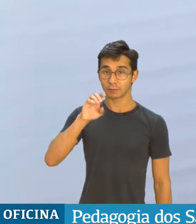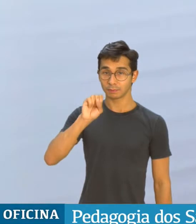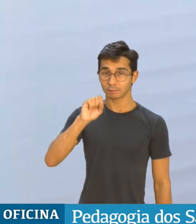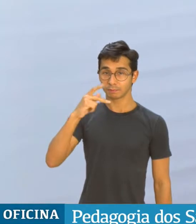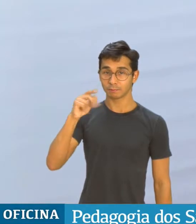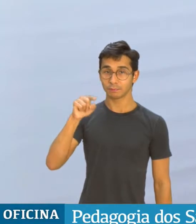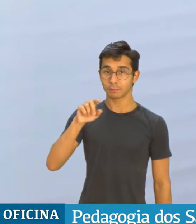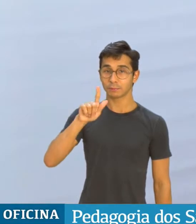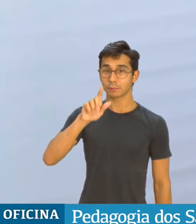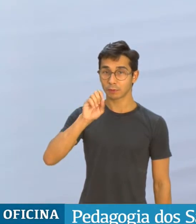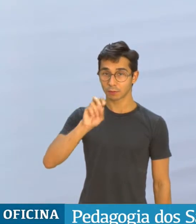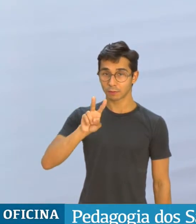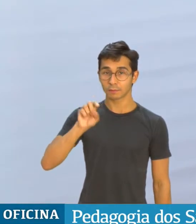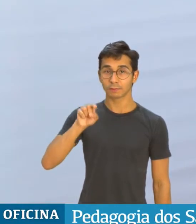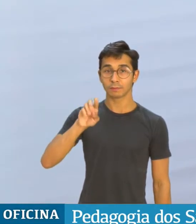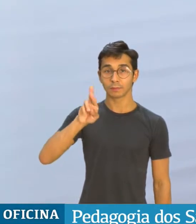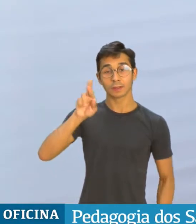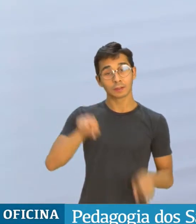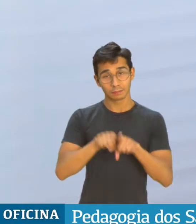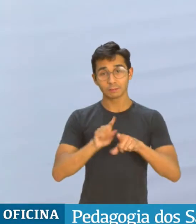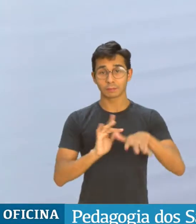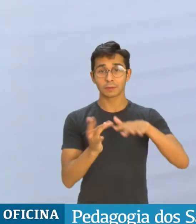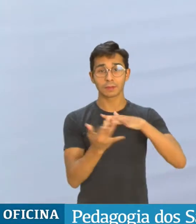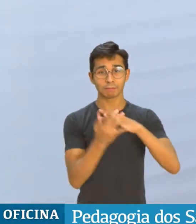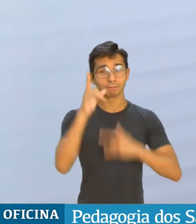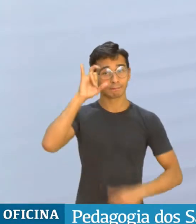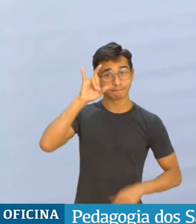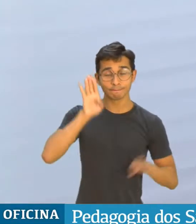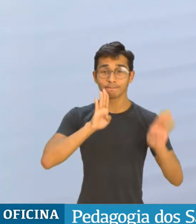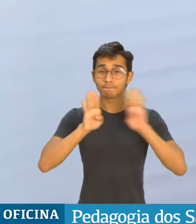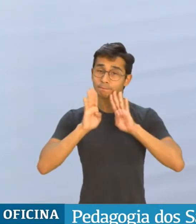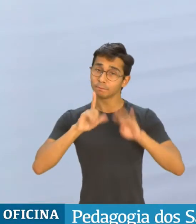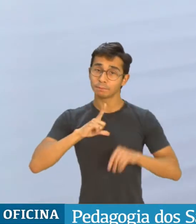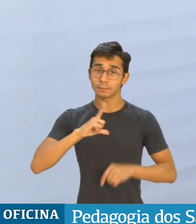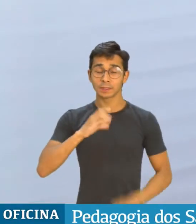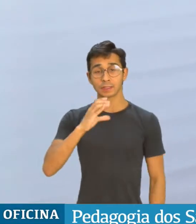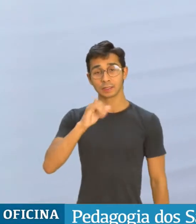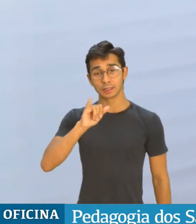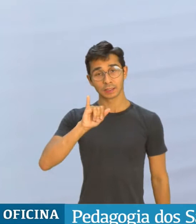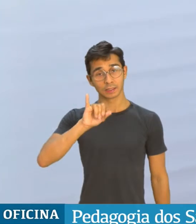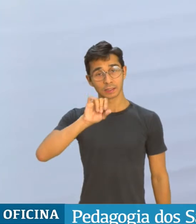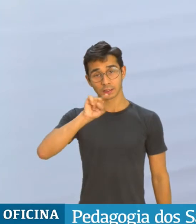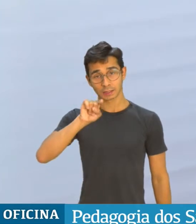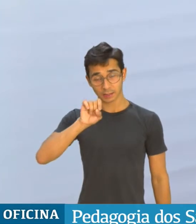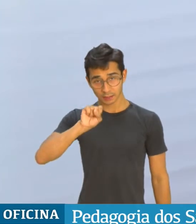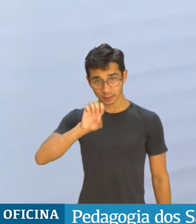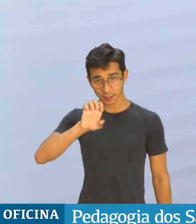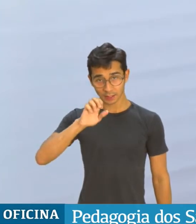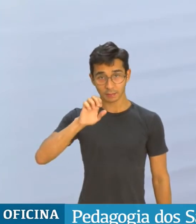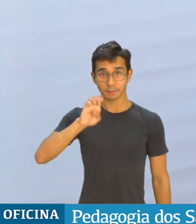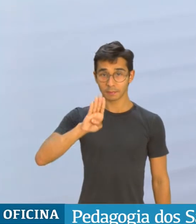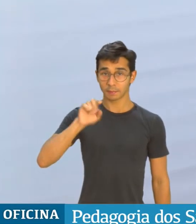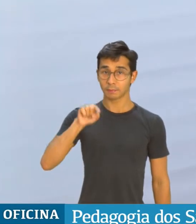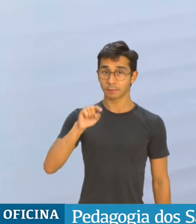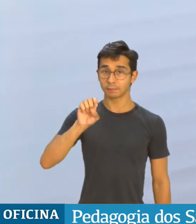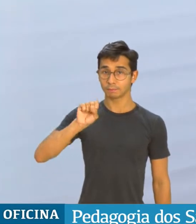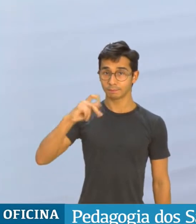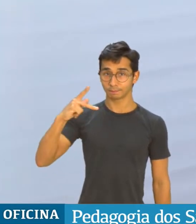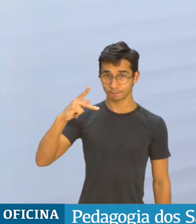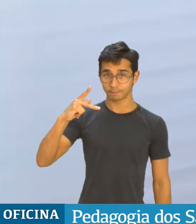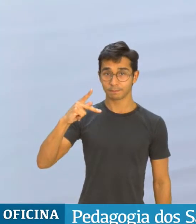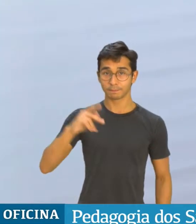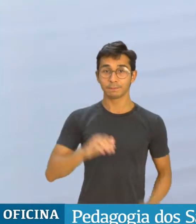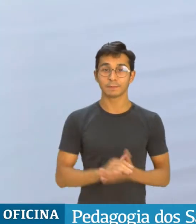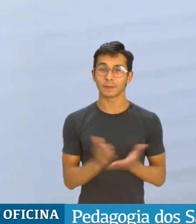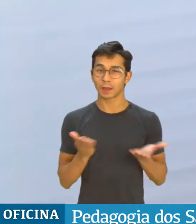ciseb.sp.gov.br, e também as nossas redes sociais, que tem o Instagram e o Facebook, que é o ciseb.sp. Já antecipo para